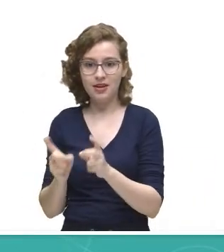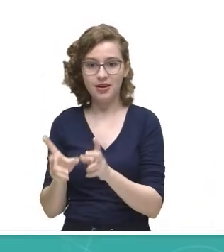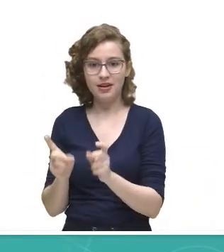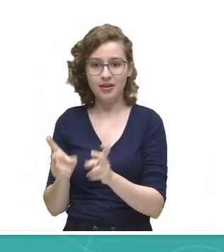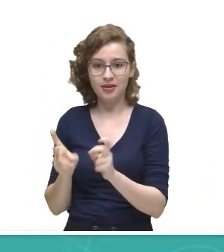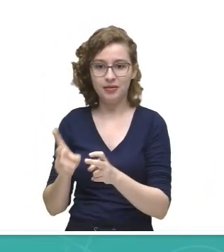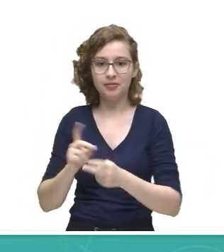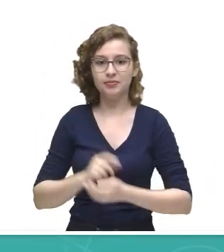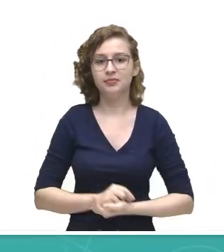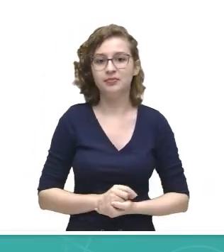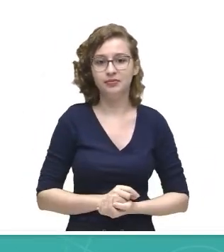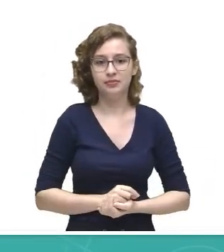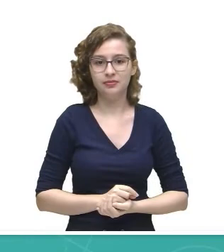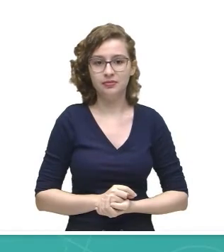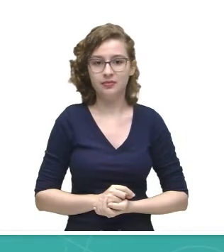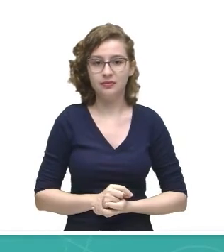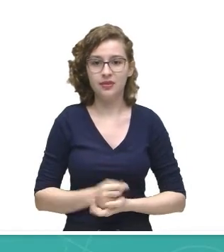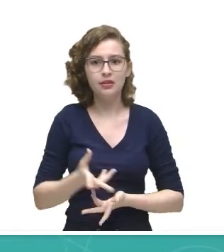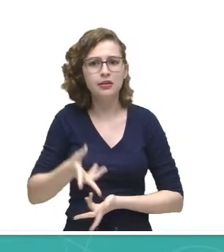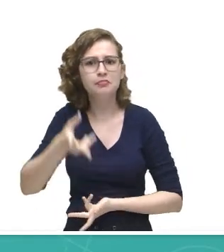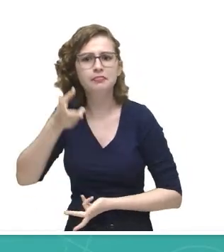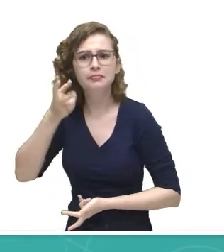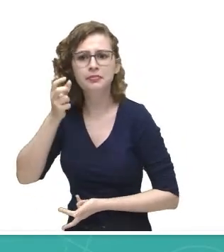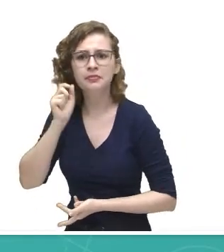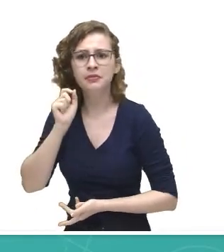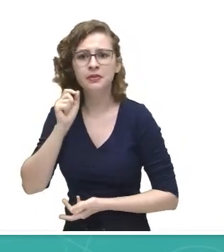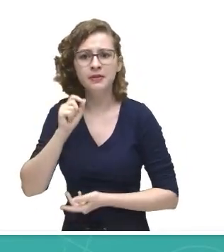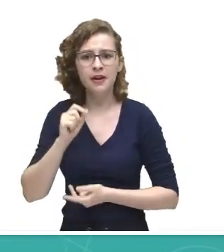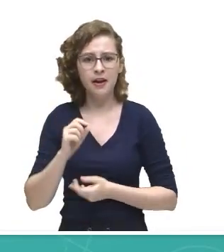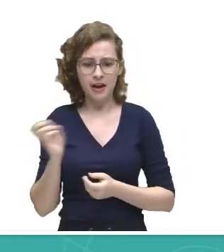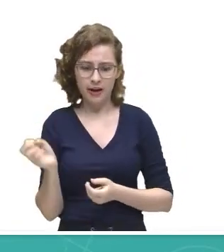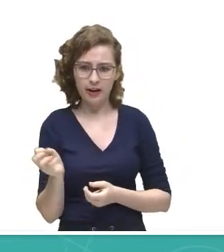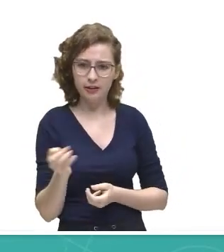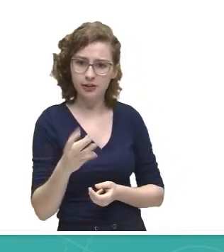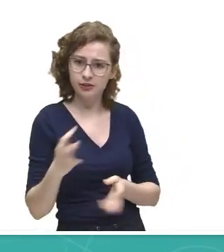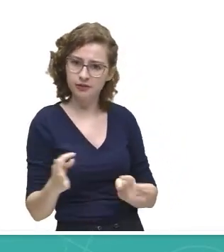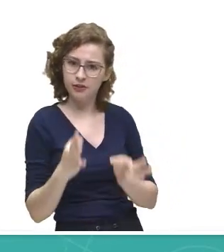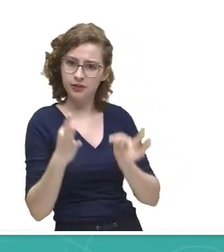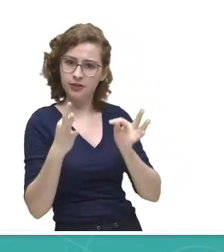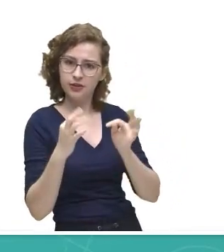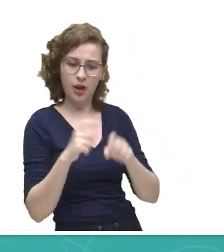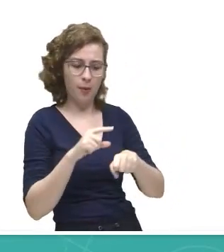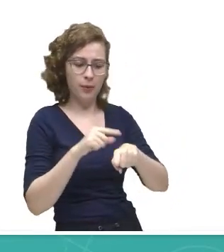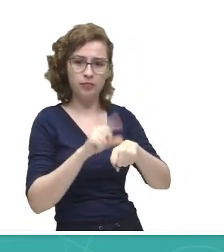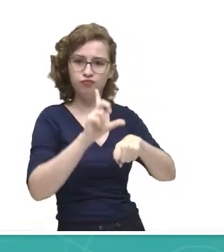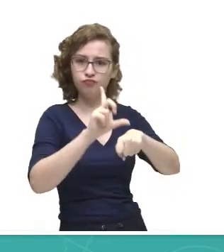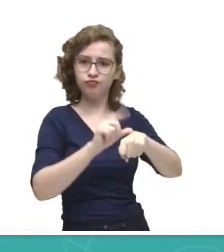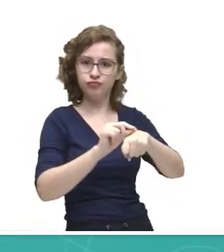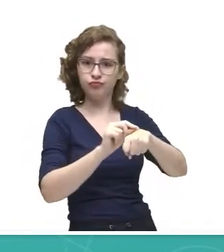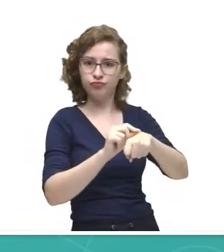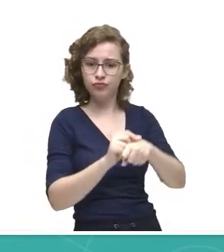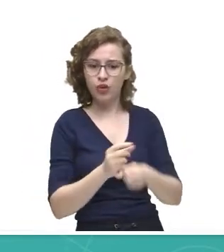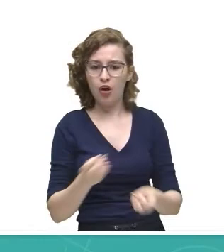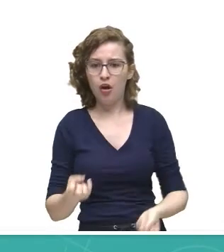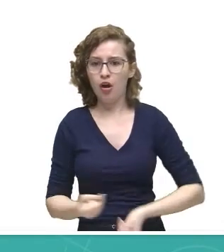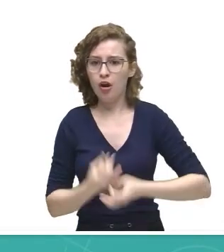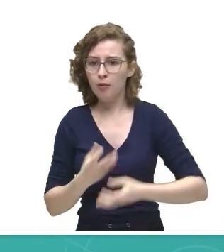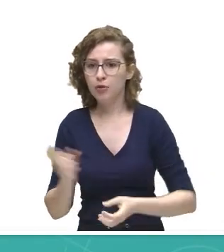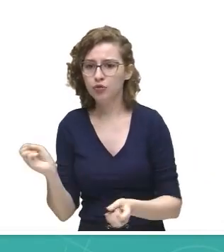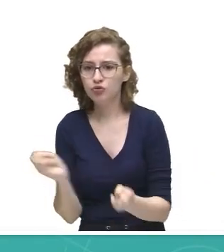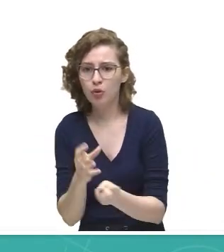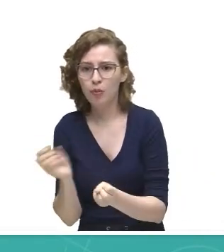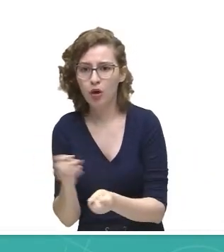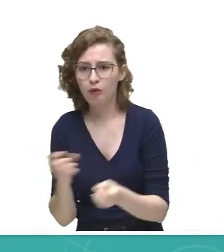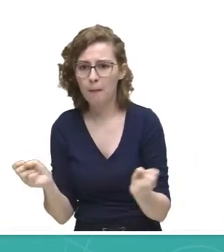gente vê aí que essas inovações vão ser para diminuir o tempo e para acelerar o modo de produção, com o